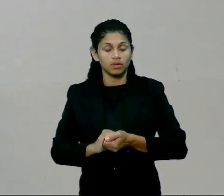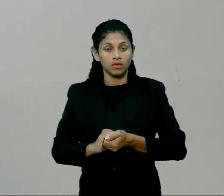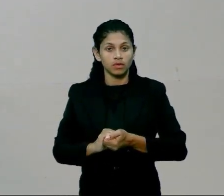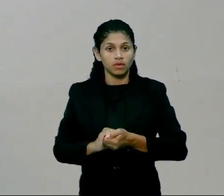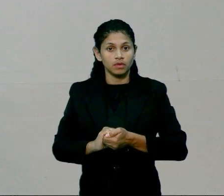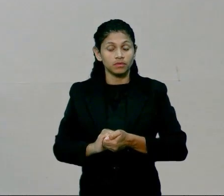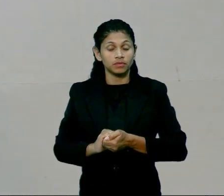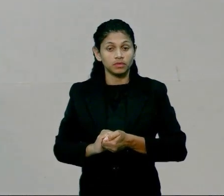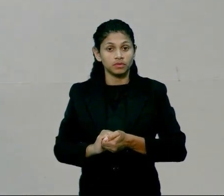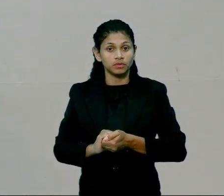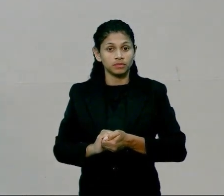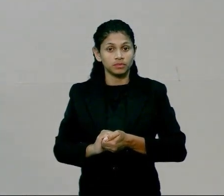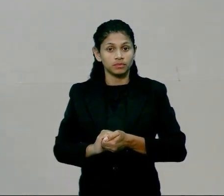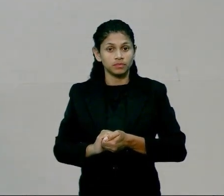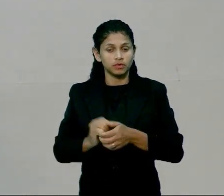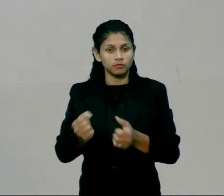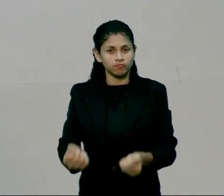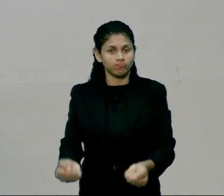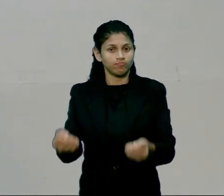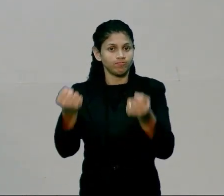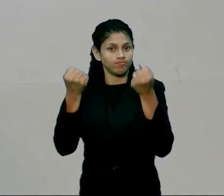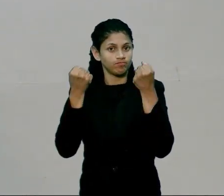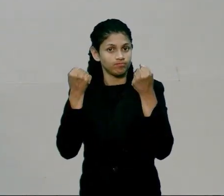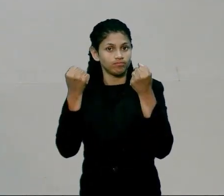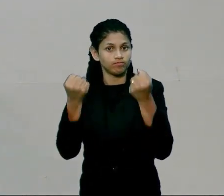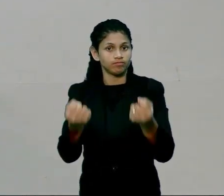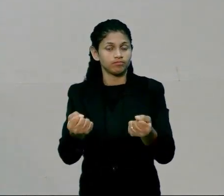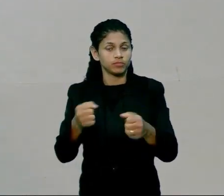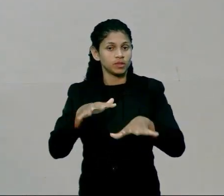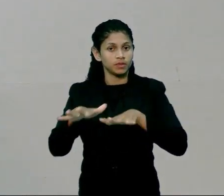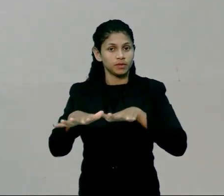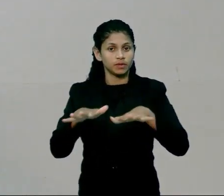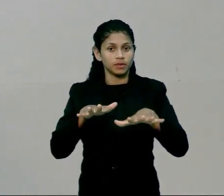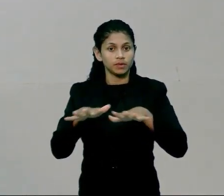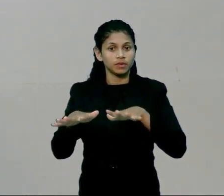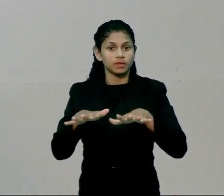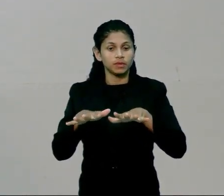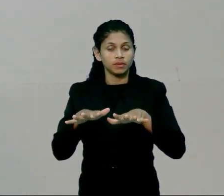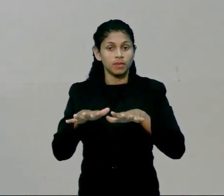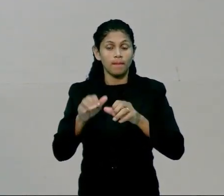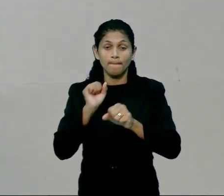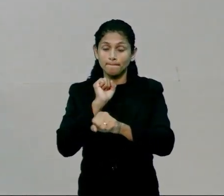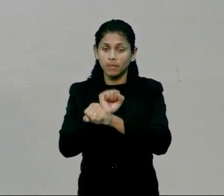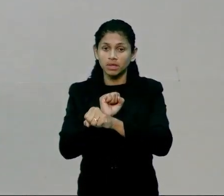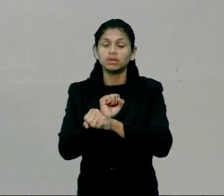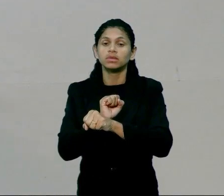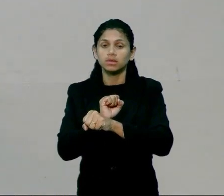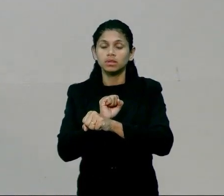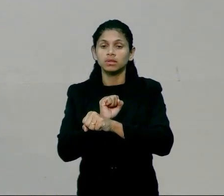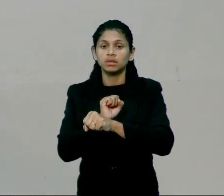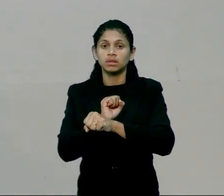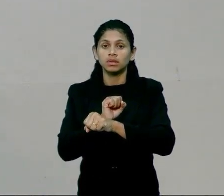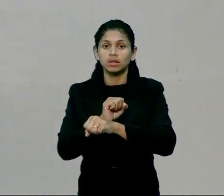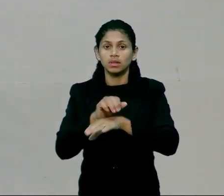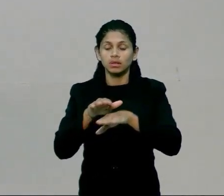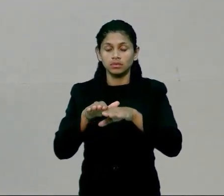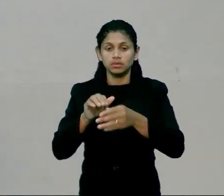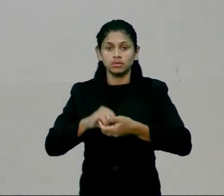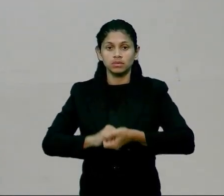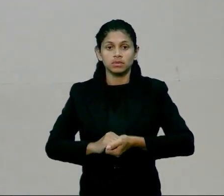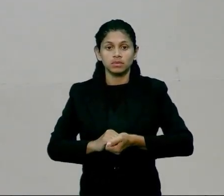paradinho, só fazendo força. Você está gerando um movimento, mas sem se mover. Você está realizando força, aplicando força, sem gerar o